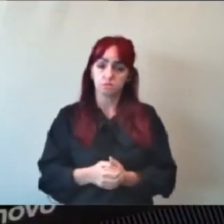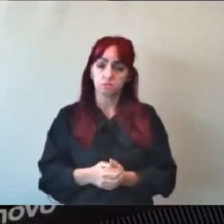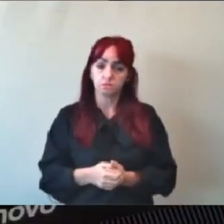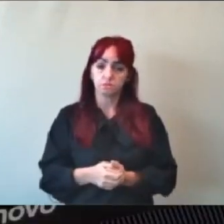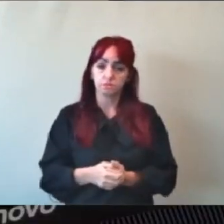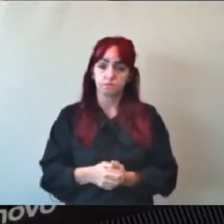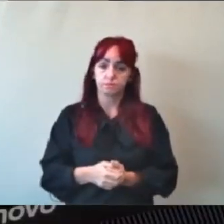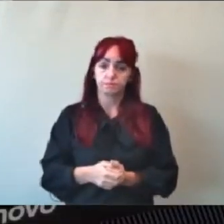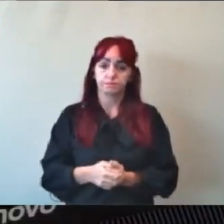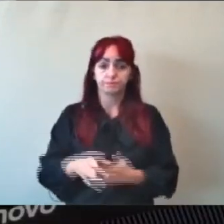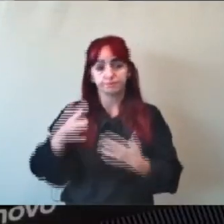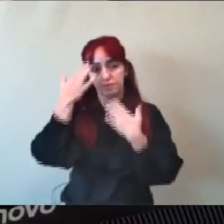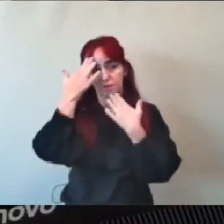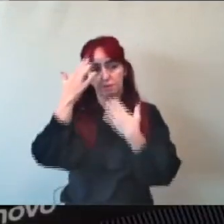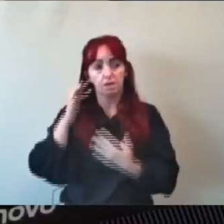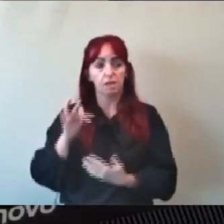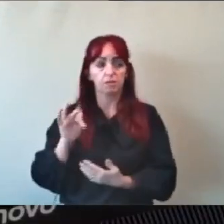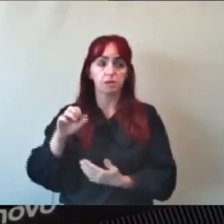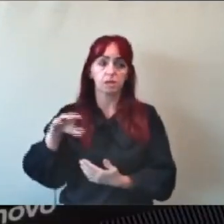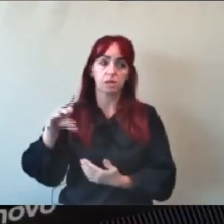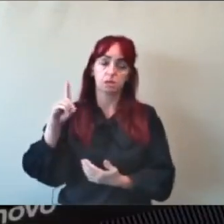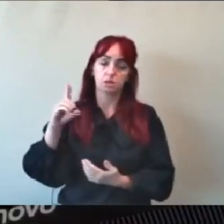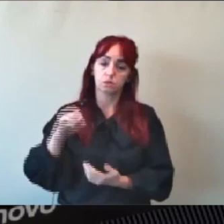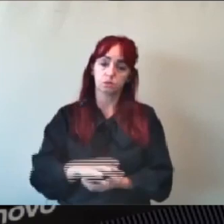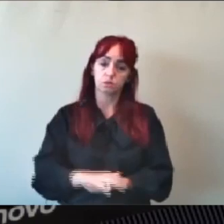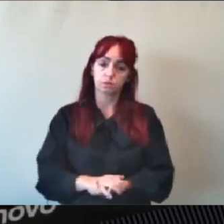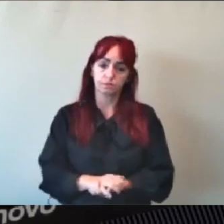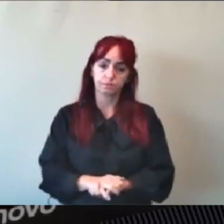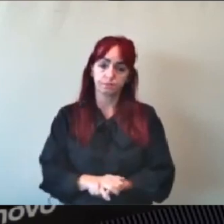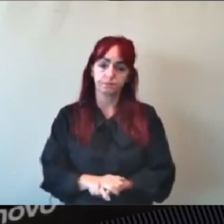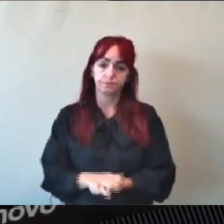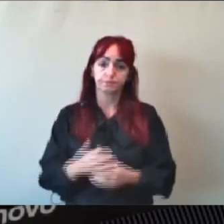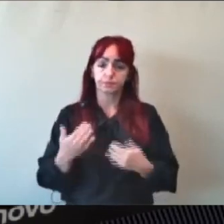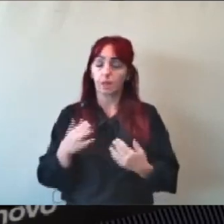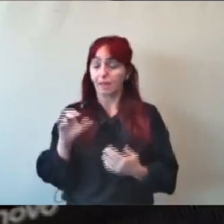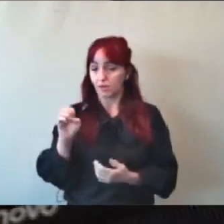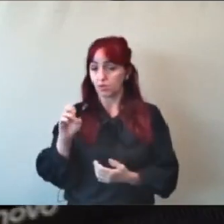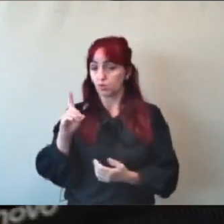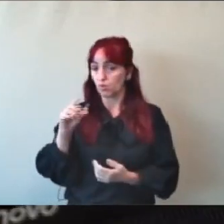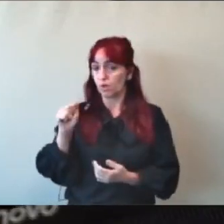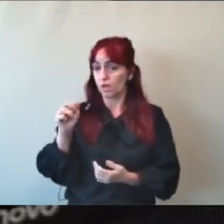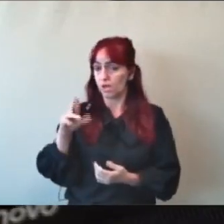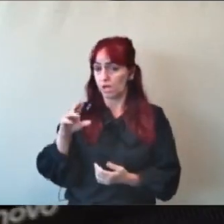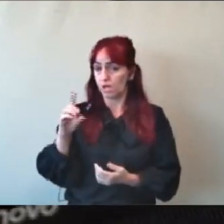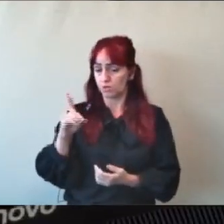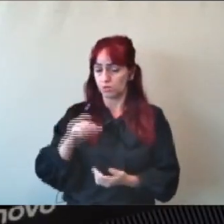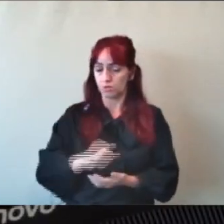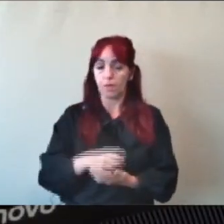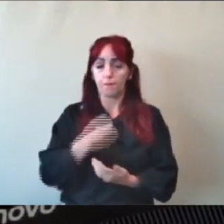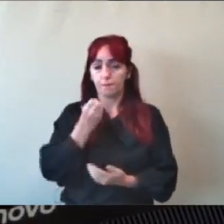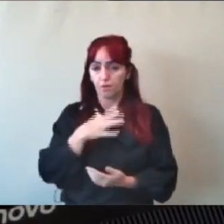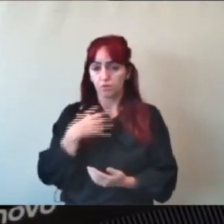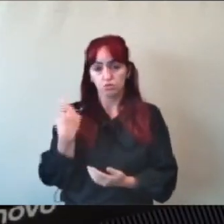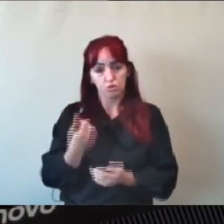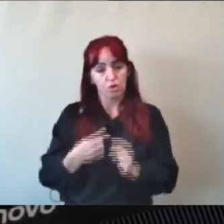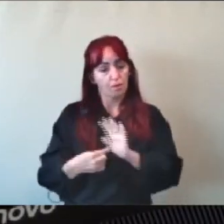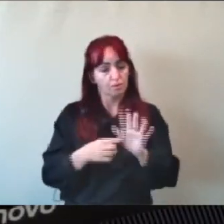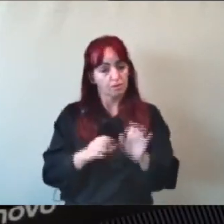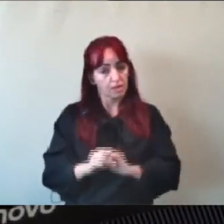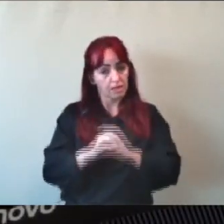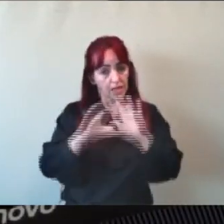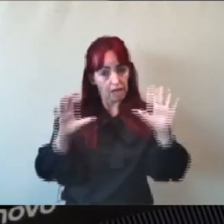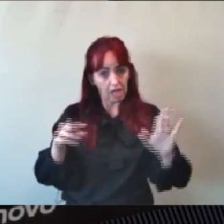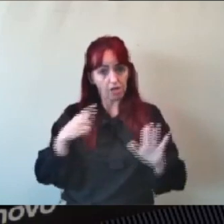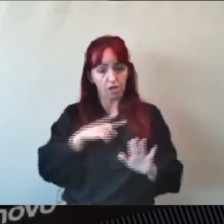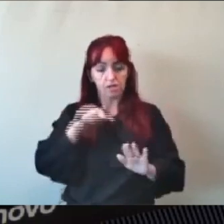Obrigado, Fernando. Eduardo. Bom, a gente... Só deixar claro que nós estamos fazendo essa reunião, essa